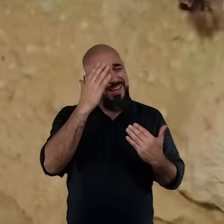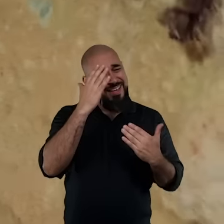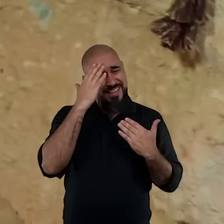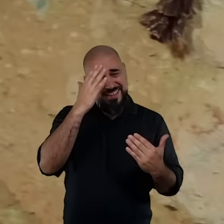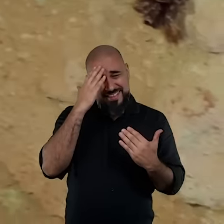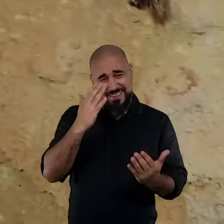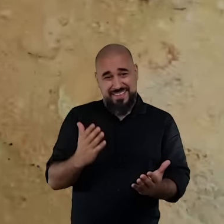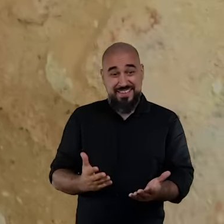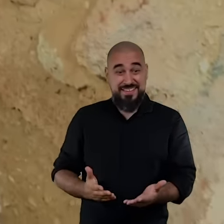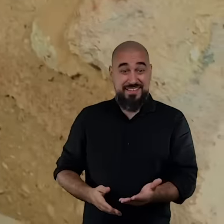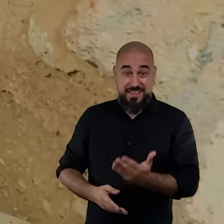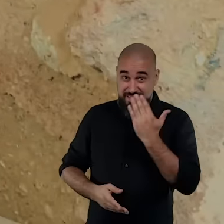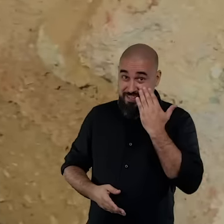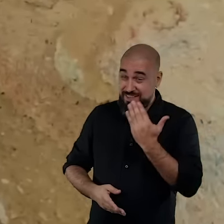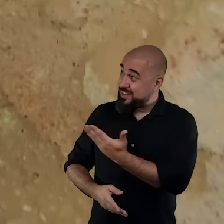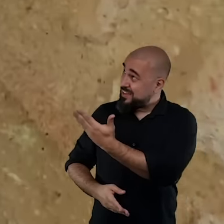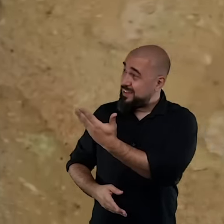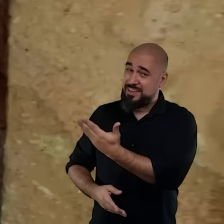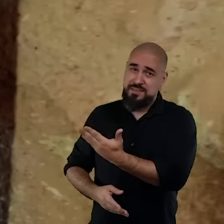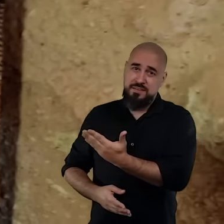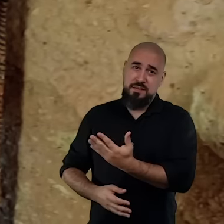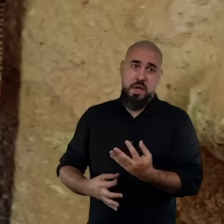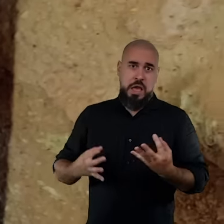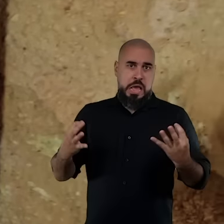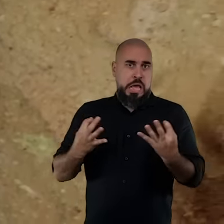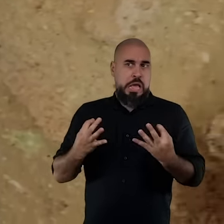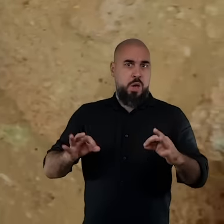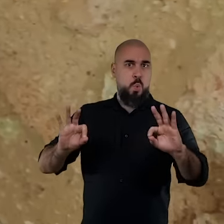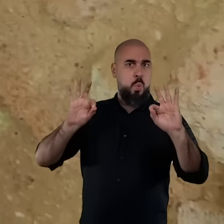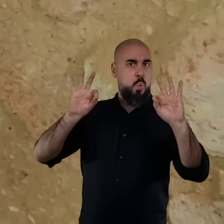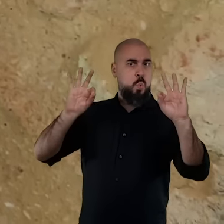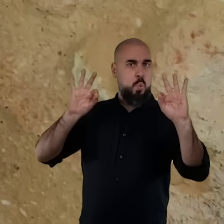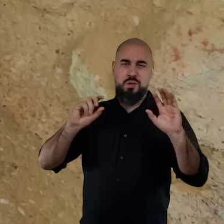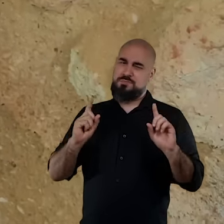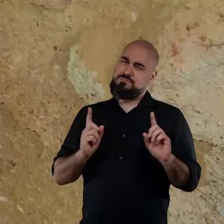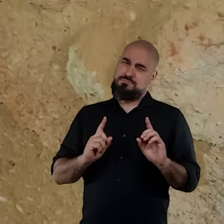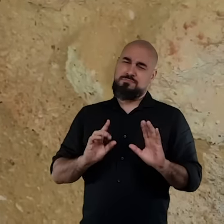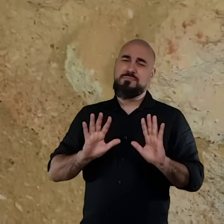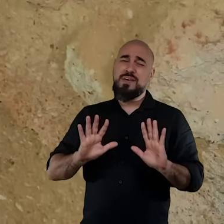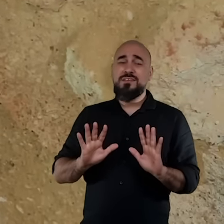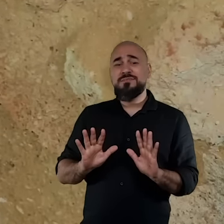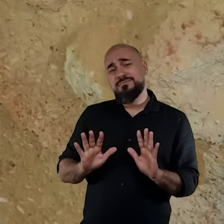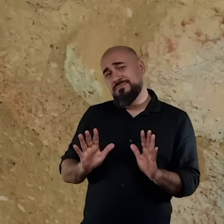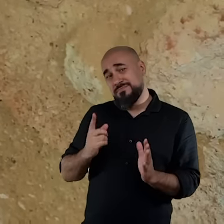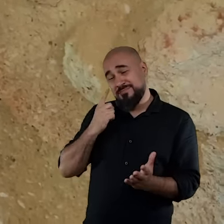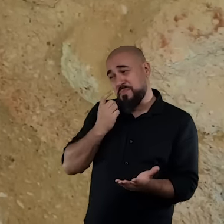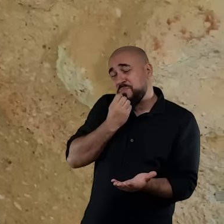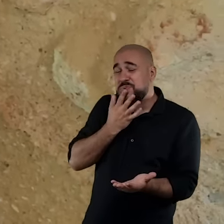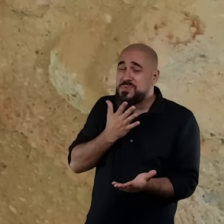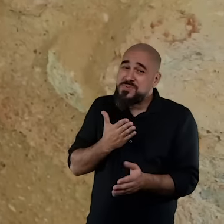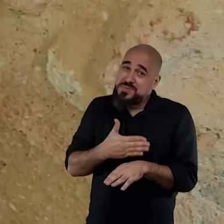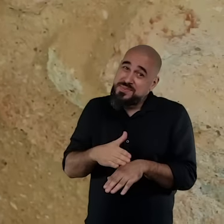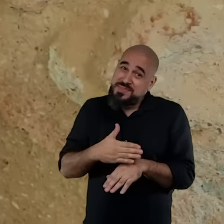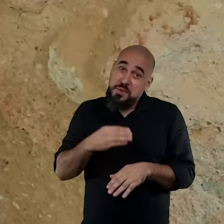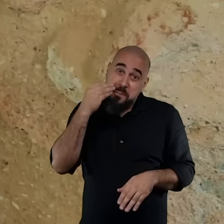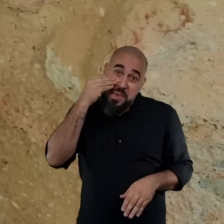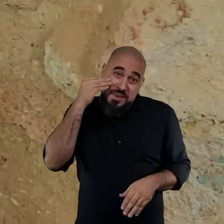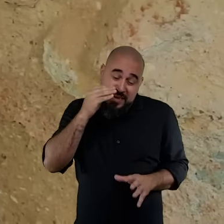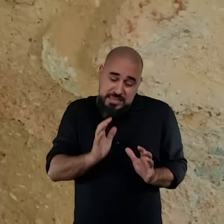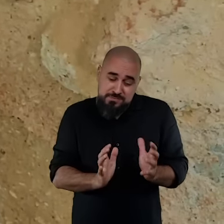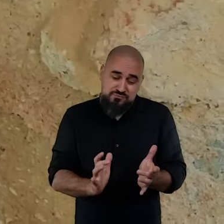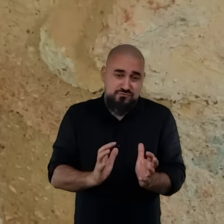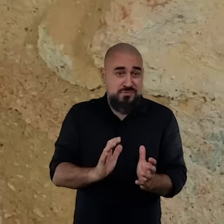Ah, thank you. Olha, gente, não foi exatamente assim, né, uma perfeição, mas realmente valeu a pena.